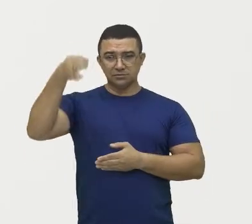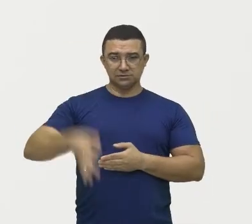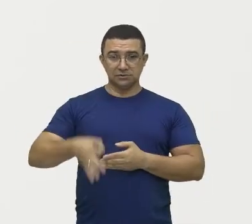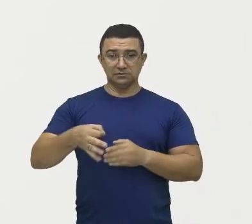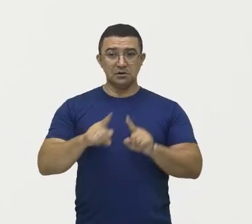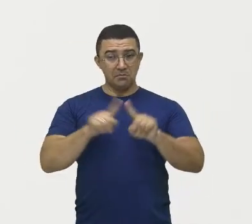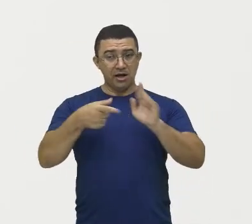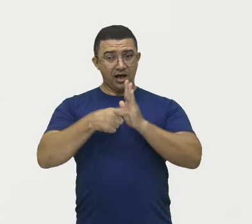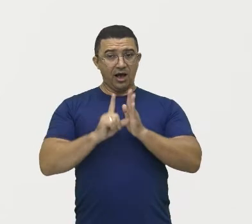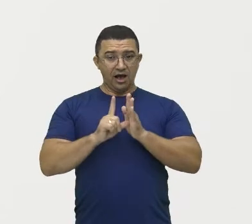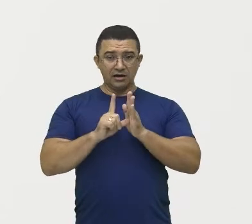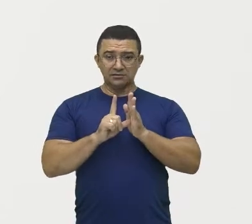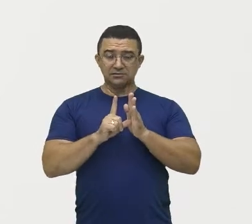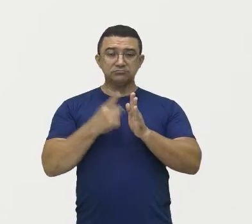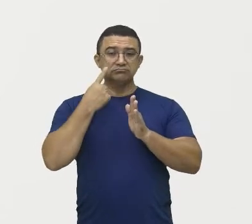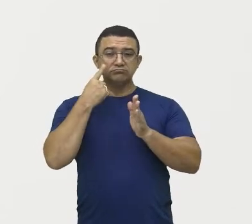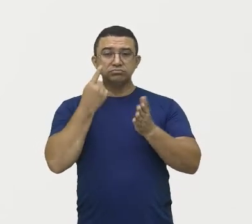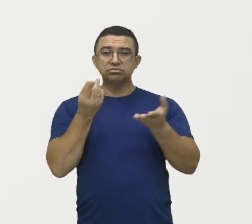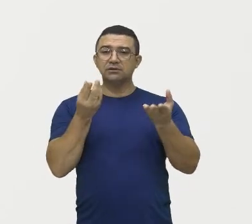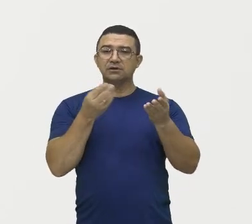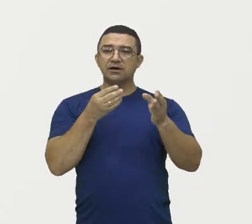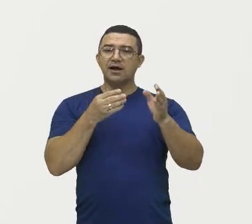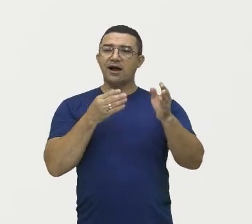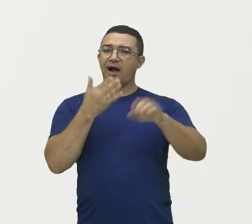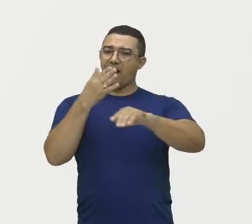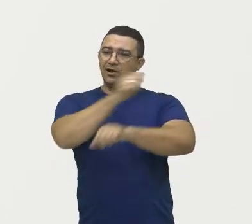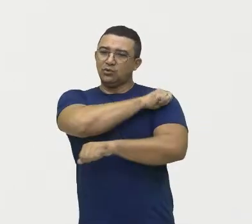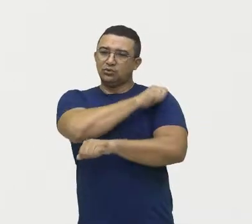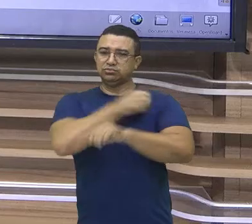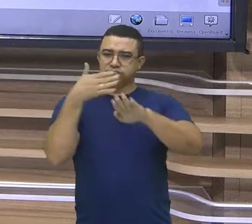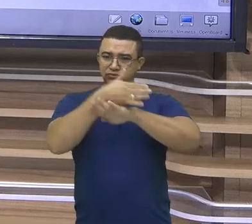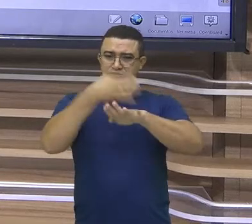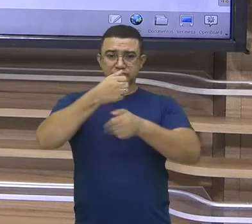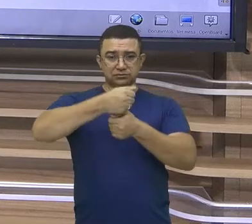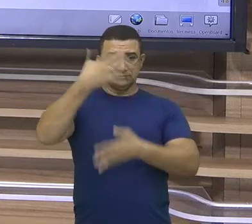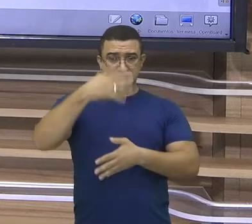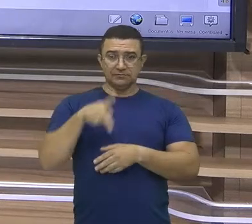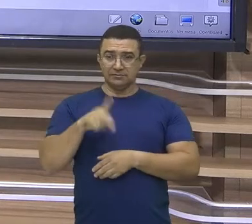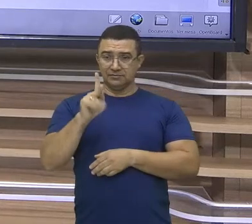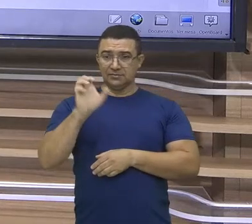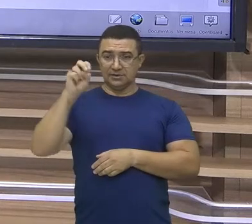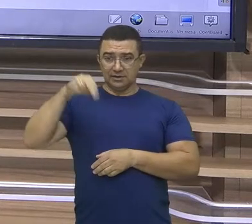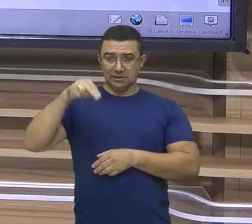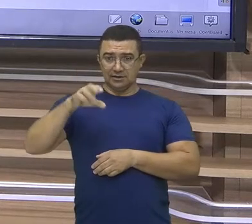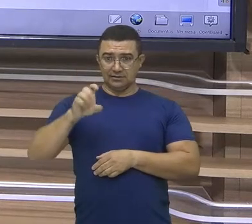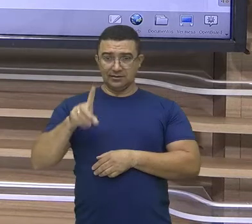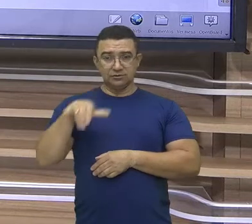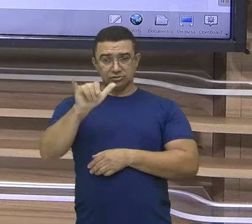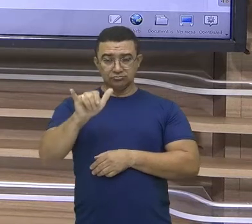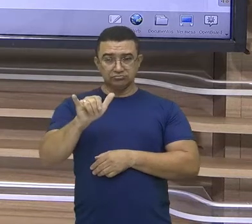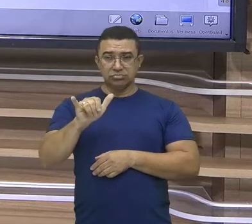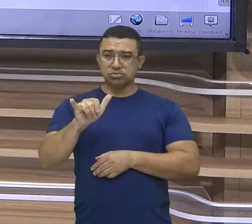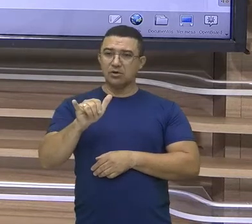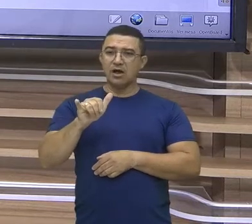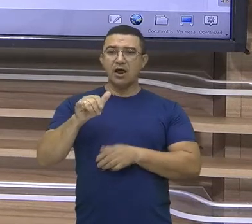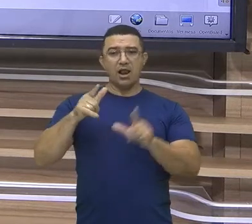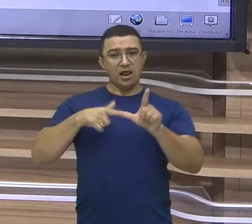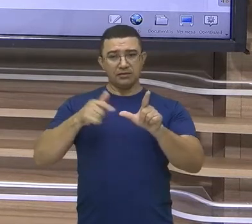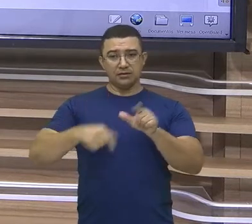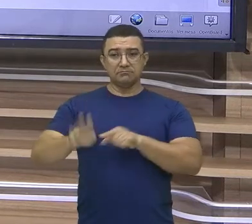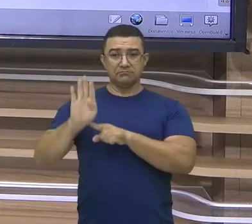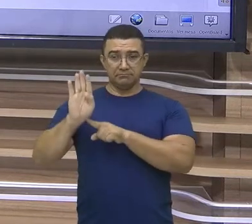vou colocar aí umas respostas dos nossos alunos. Olha só, nós temos então nosso aluno ali, o Kennedy, né? Apontando ali que a resposta é letra B, da